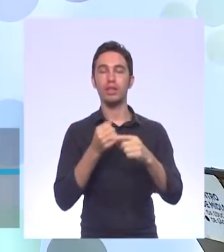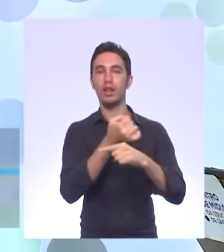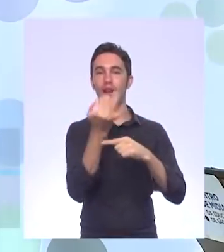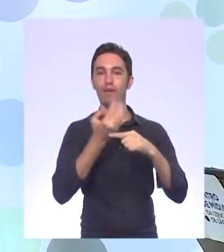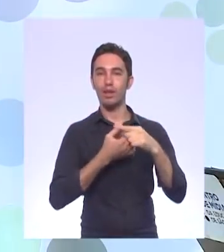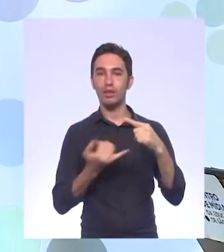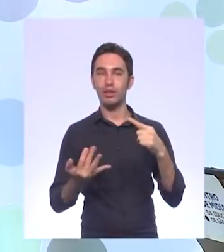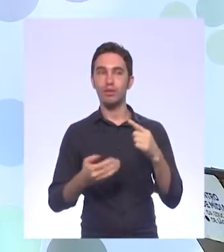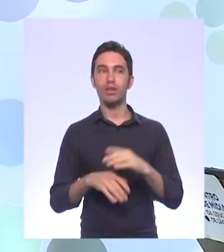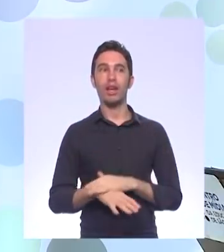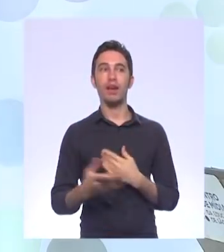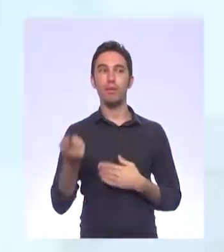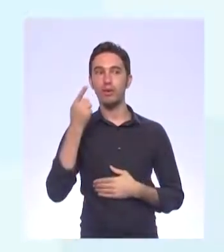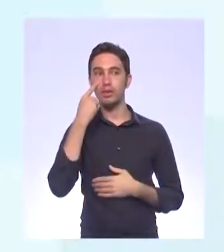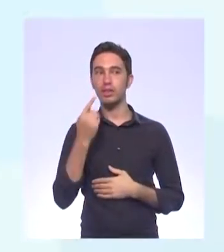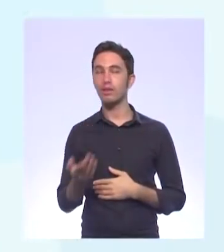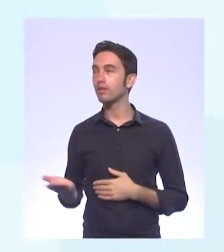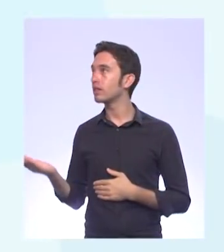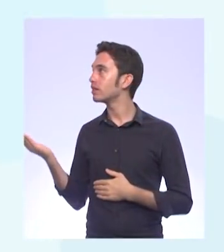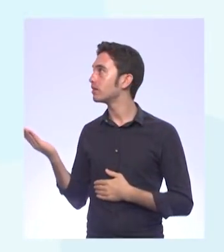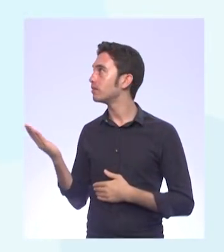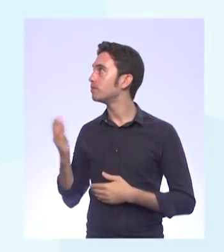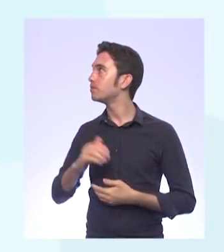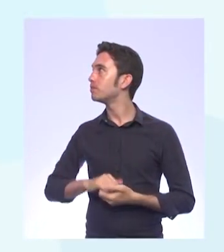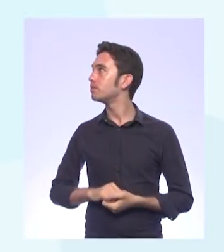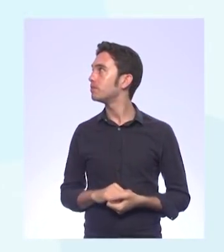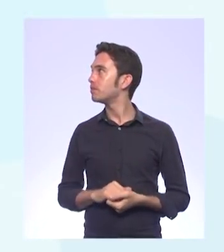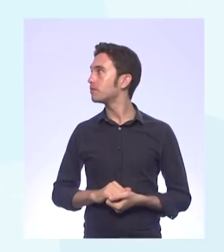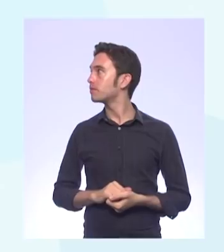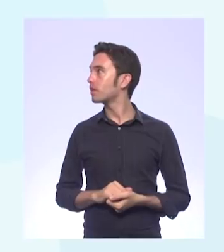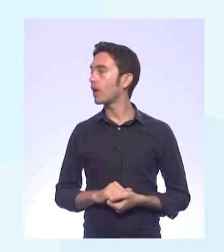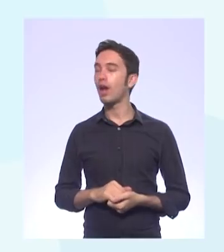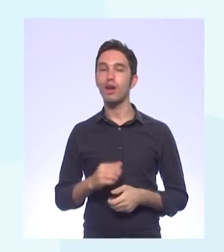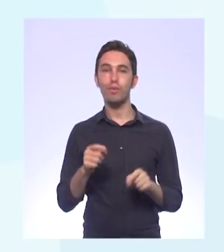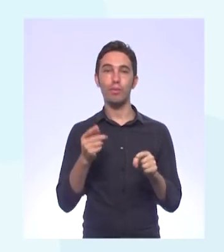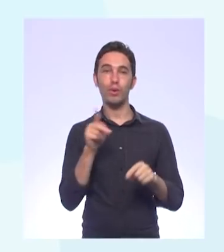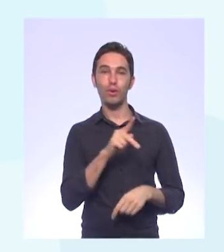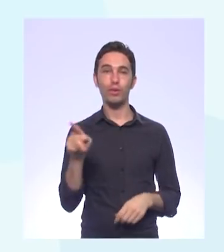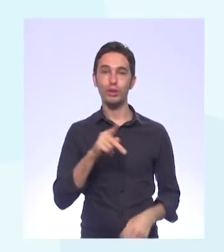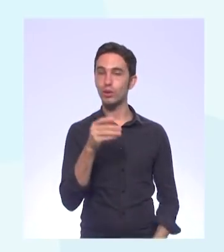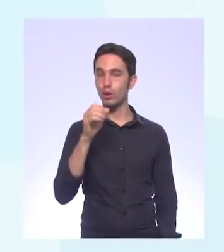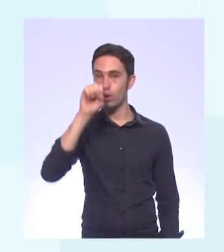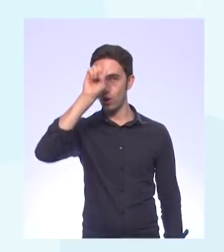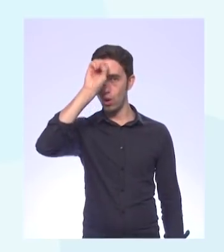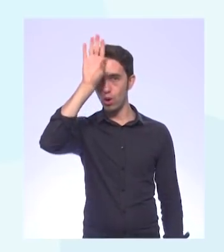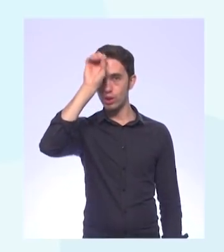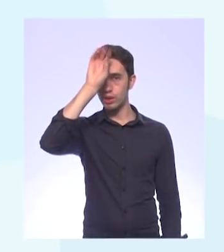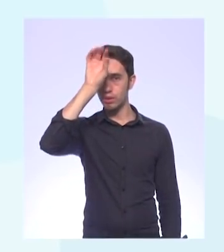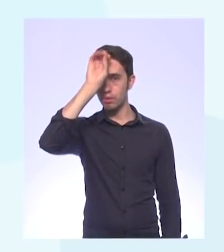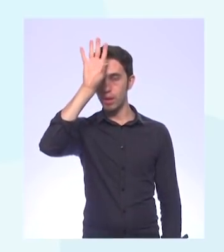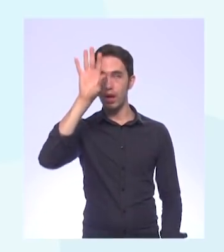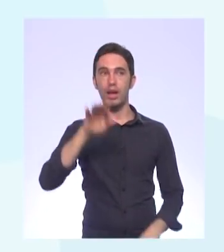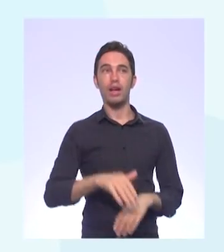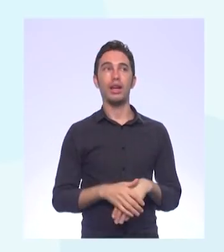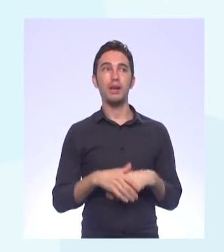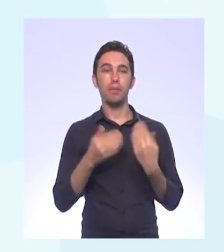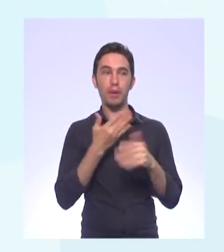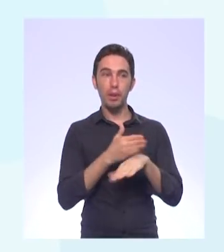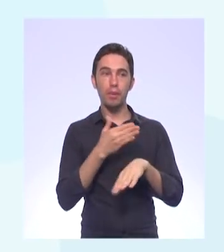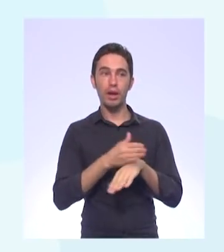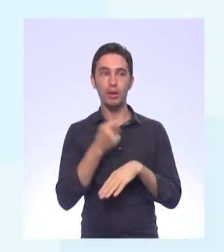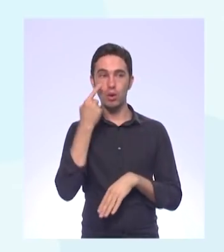aí para vocês vai ficar essa divisão aí né o professor Osmar preparou para vocês um passo a passo Mas é esse daqui né